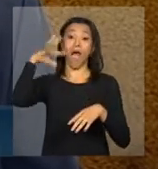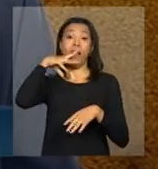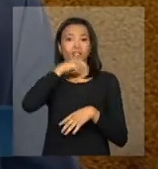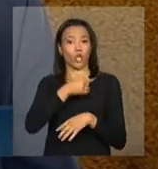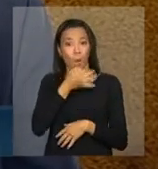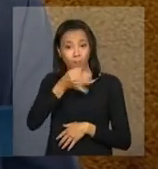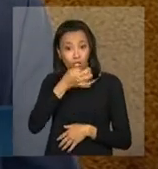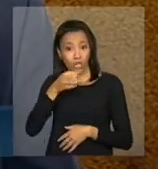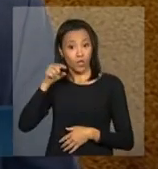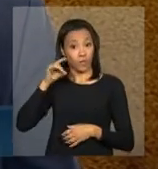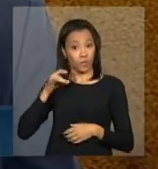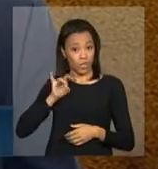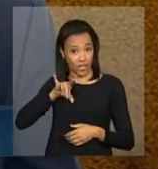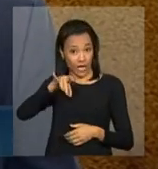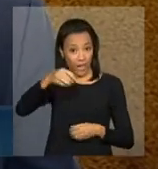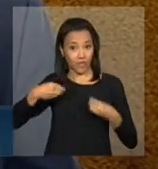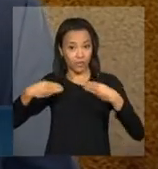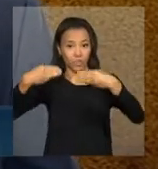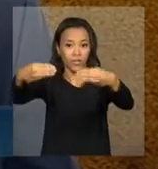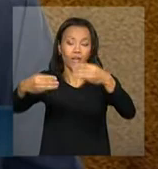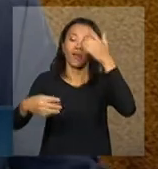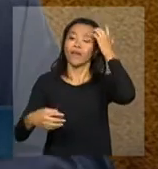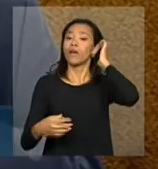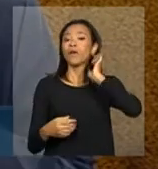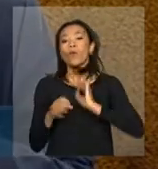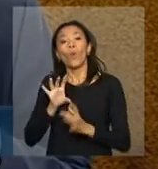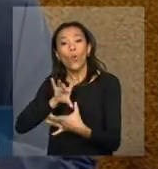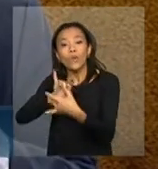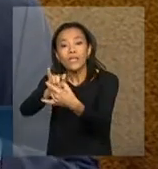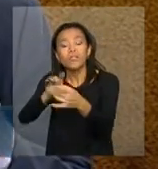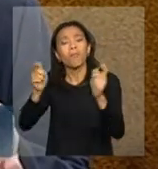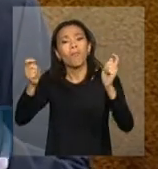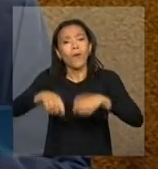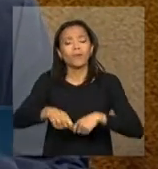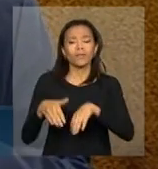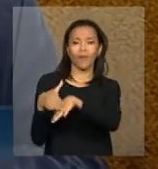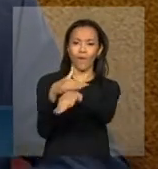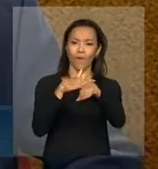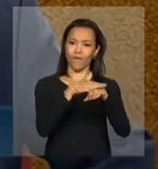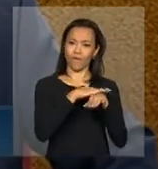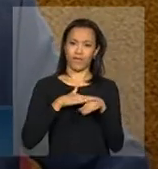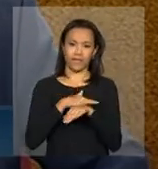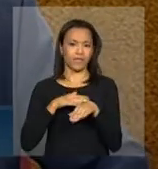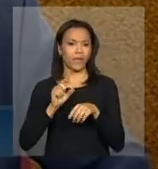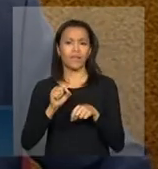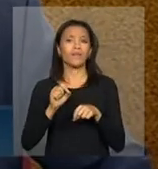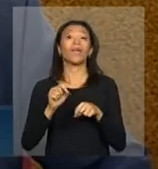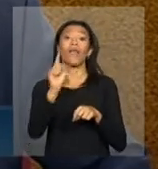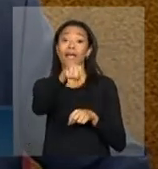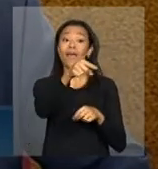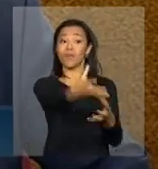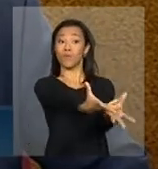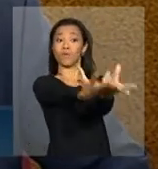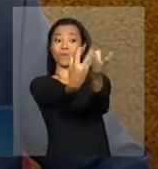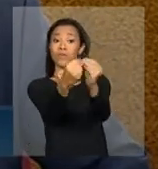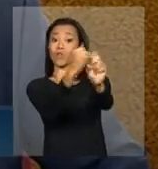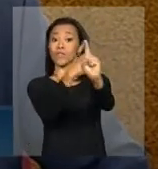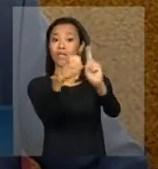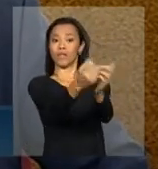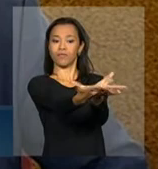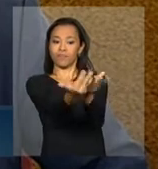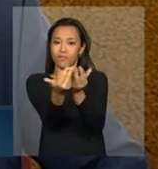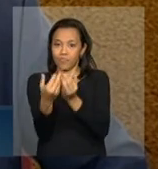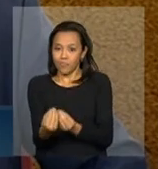o contexto, a situação específica de cada um de vocês possa dialogar com aquilo que vem da sociedade civil para a gente conseguir uma